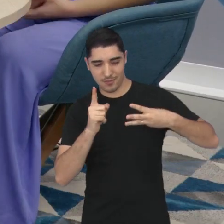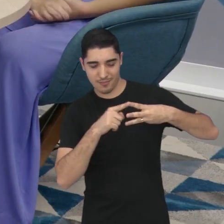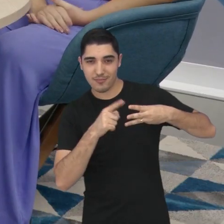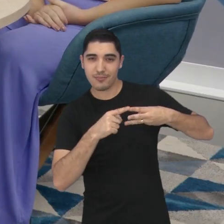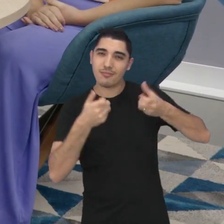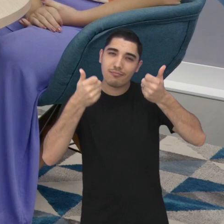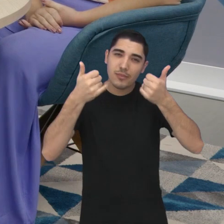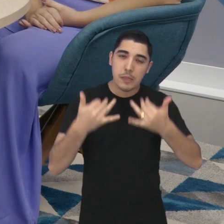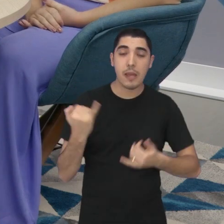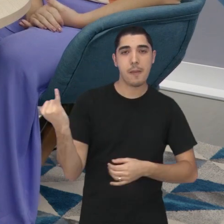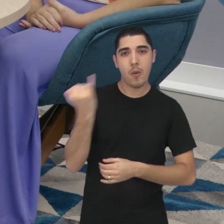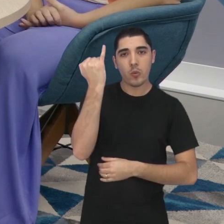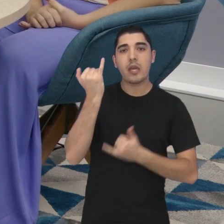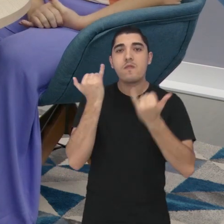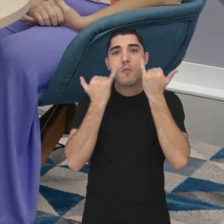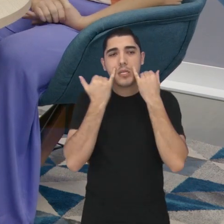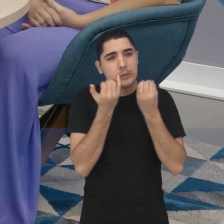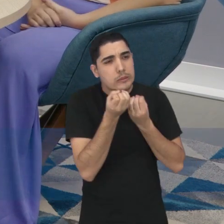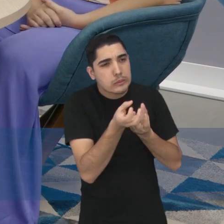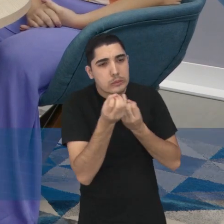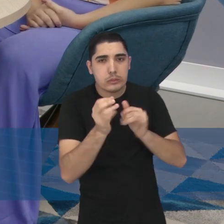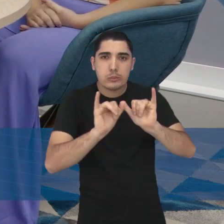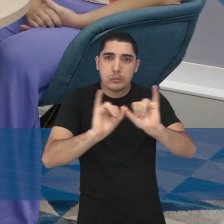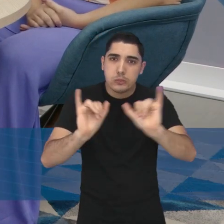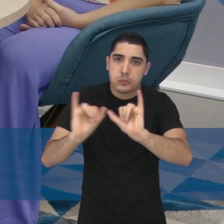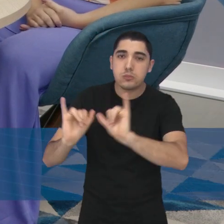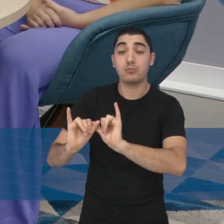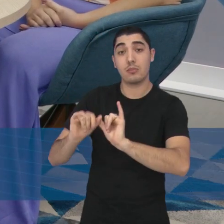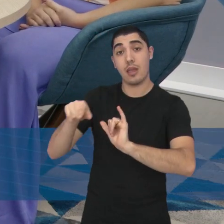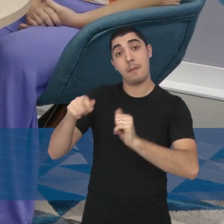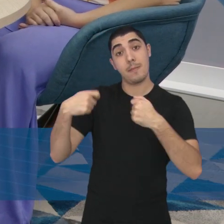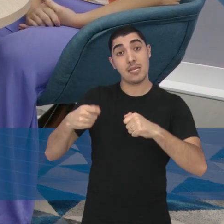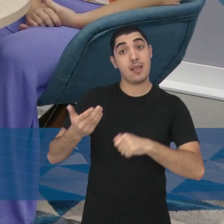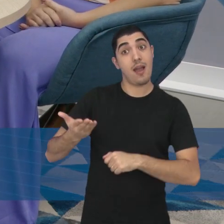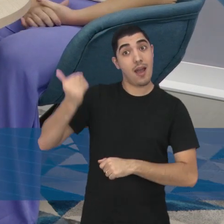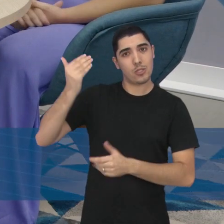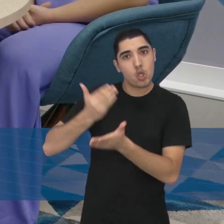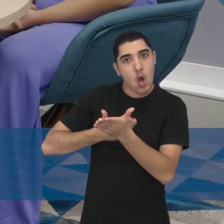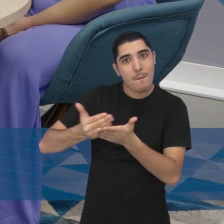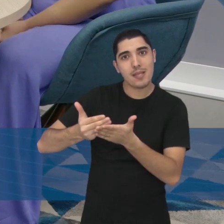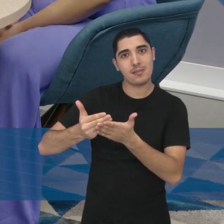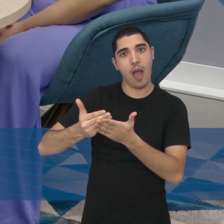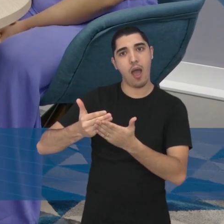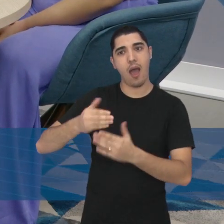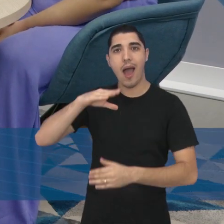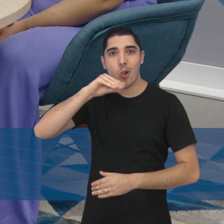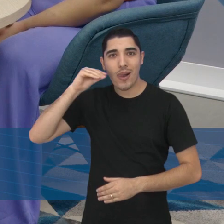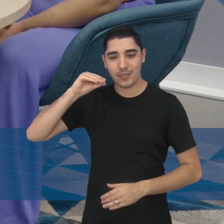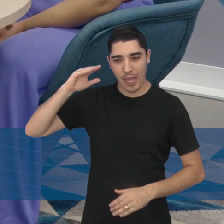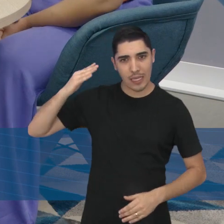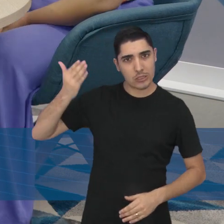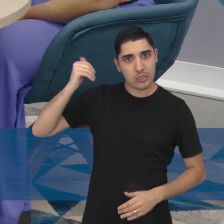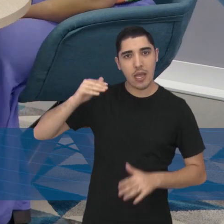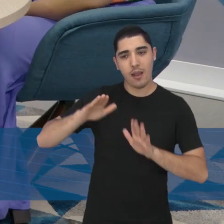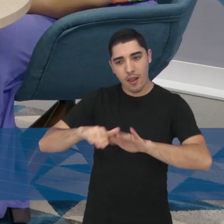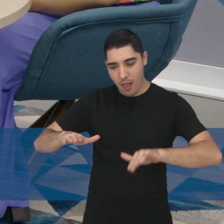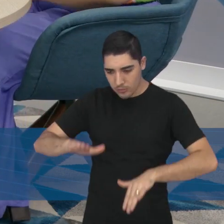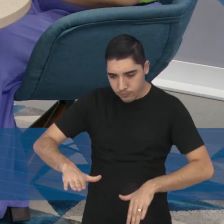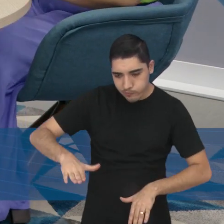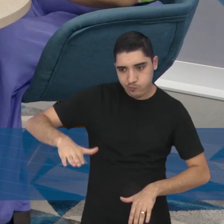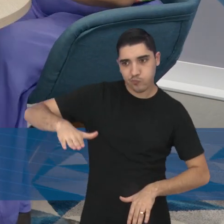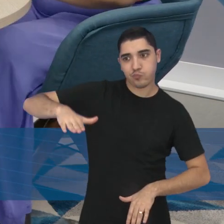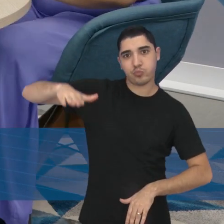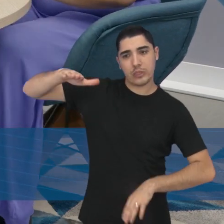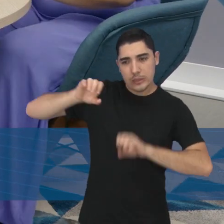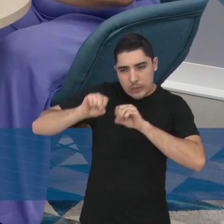a importância da informação, do planejamento familiar começar desde cedo, né, antes da